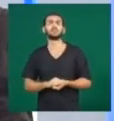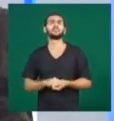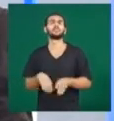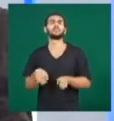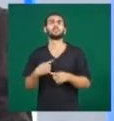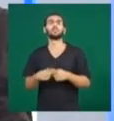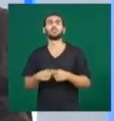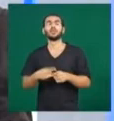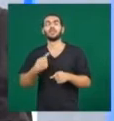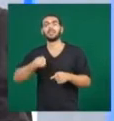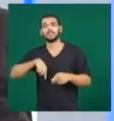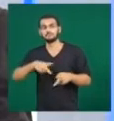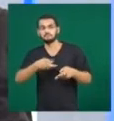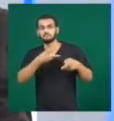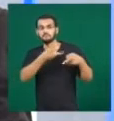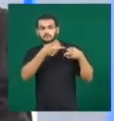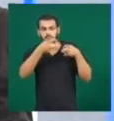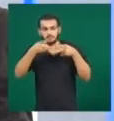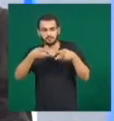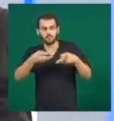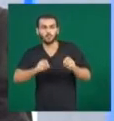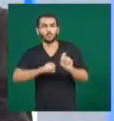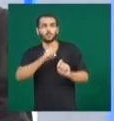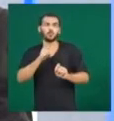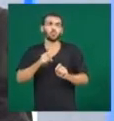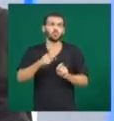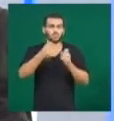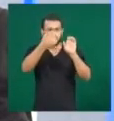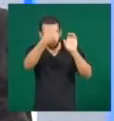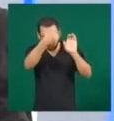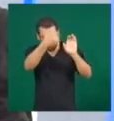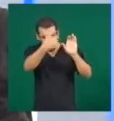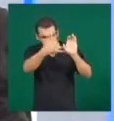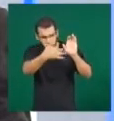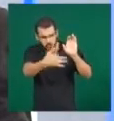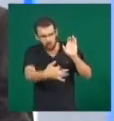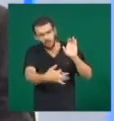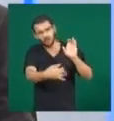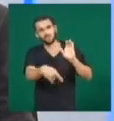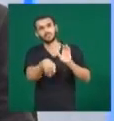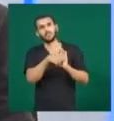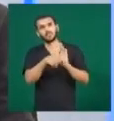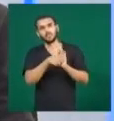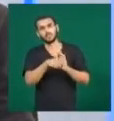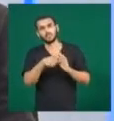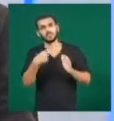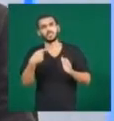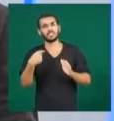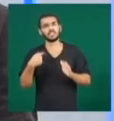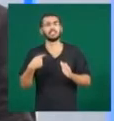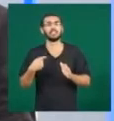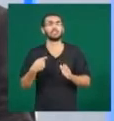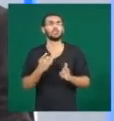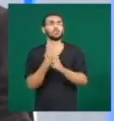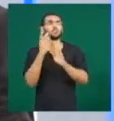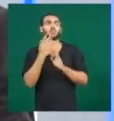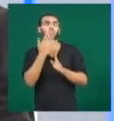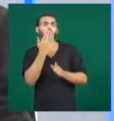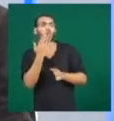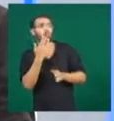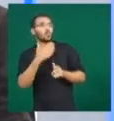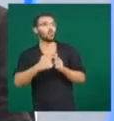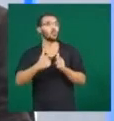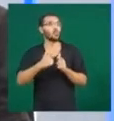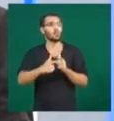que nós vamos conseguir identificar as características que me orientam para qual tipo de